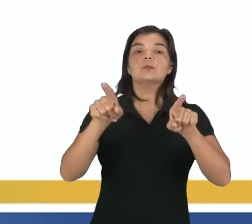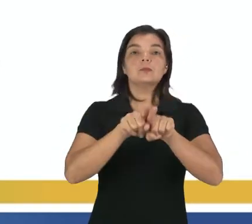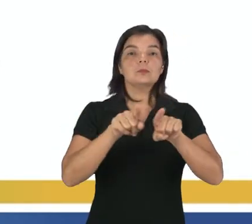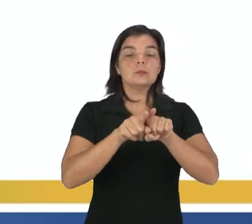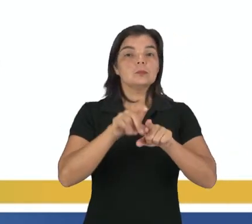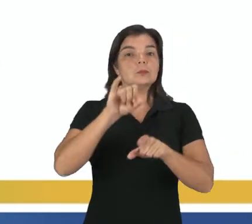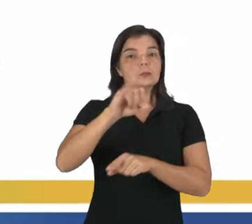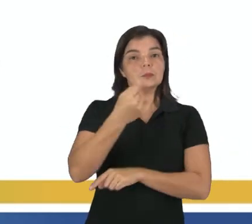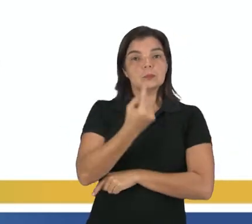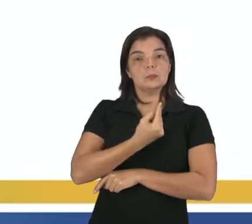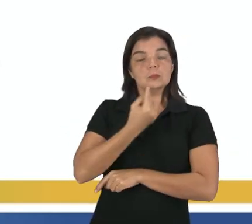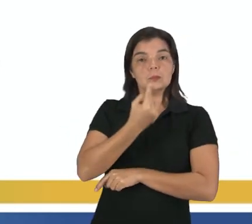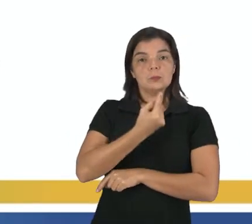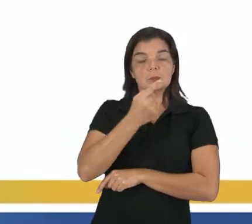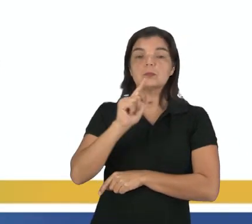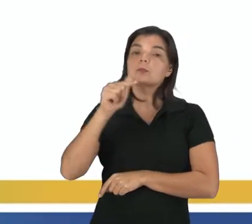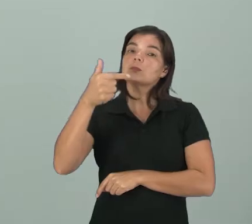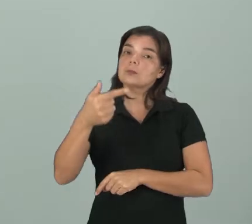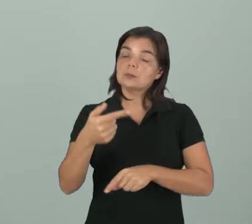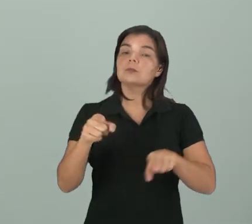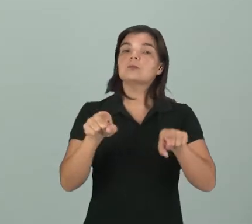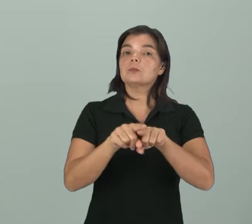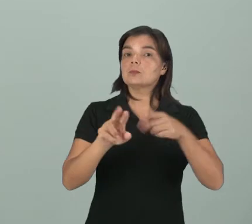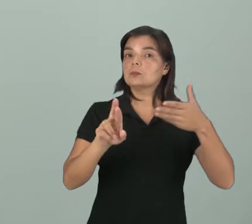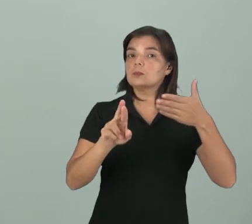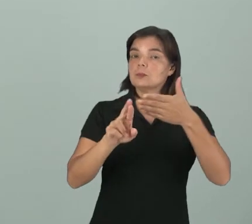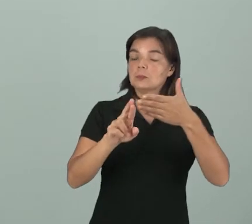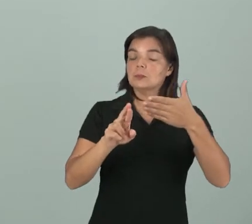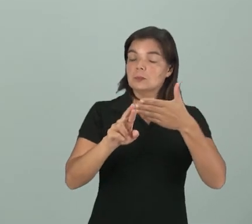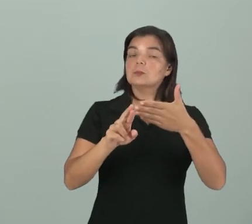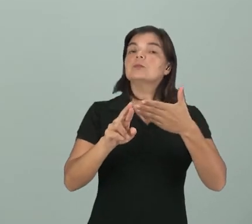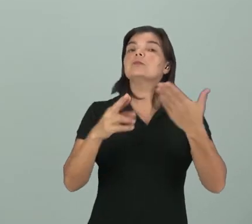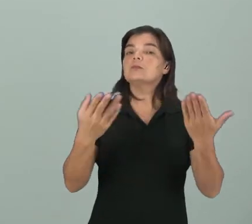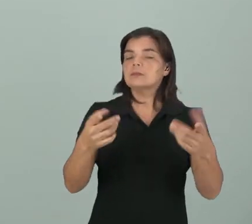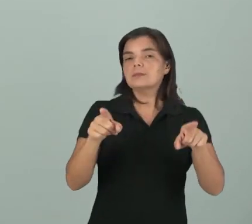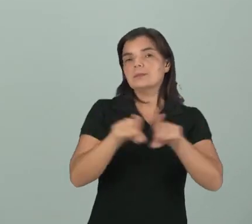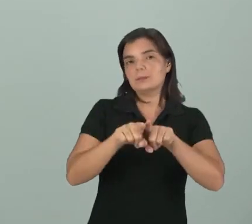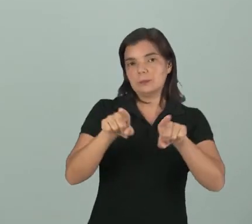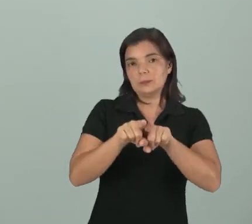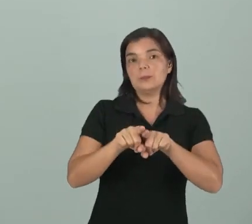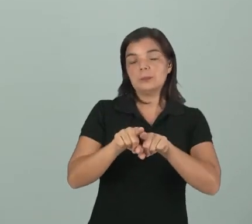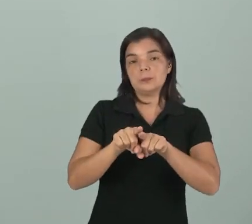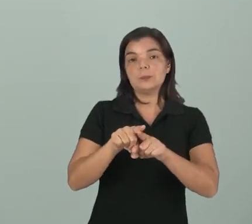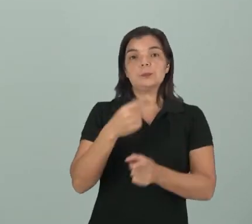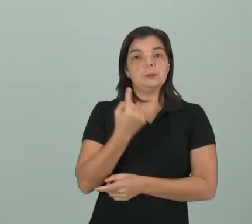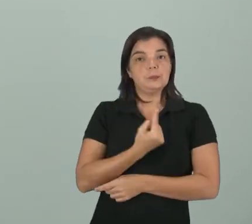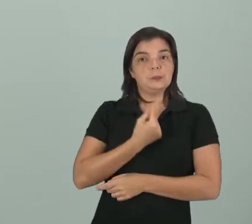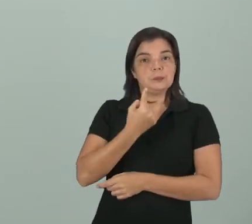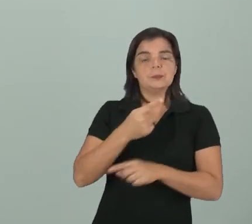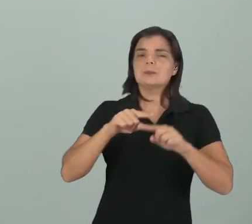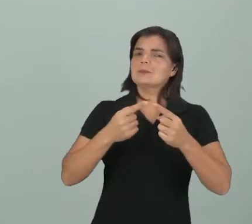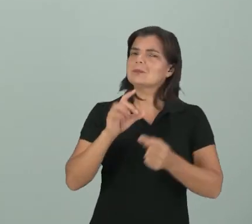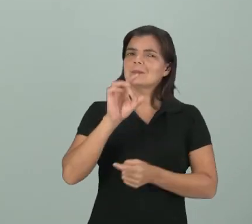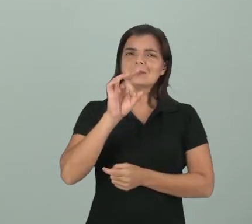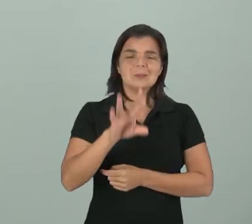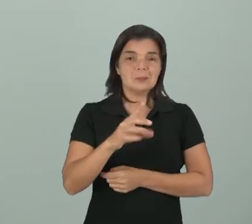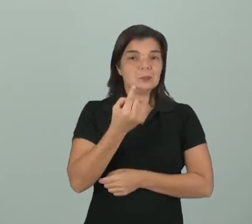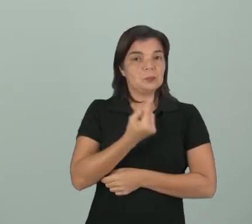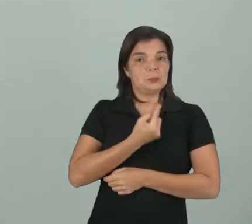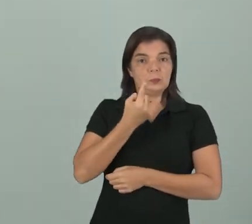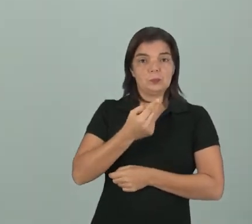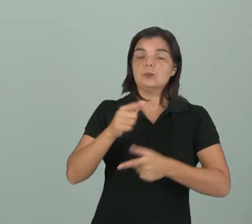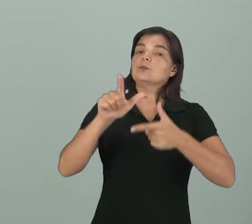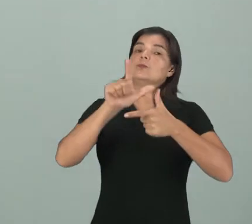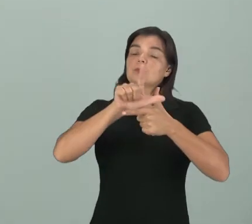se está no singular, as outras que se referem a ele também estarão no singular. Mas não é somente singular